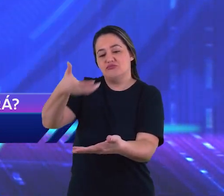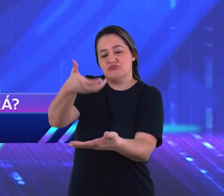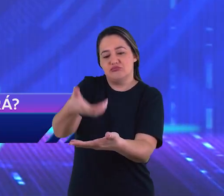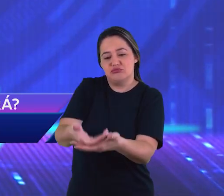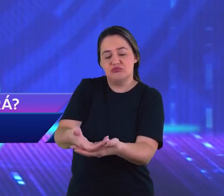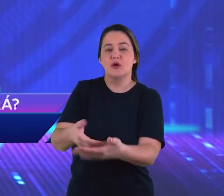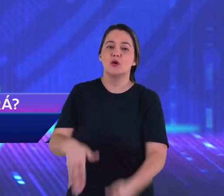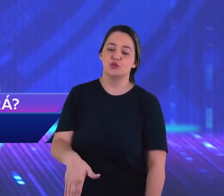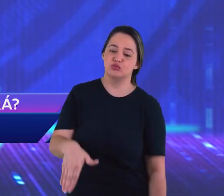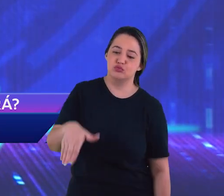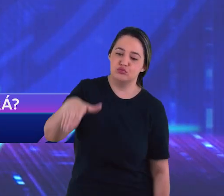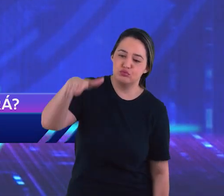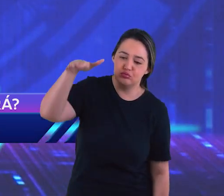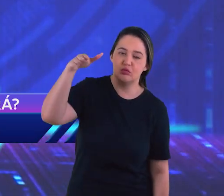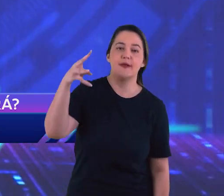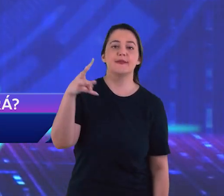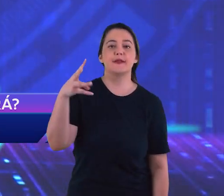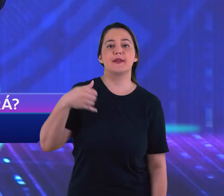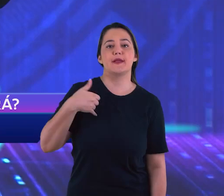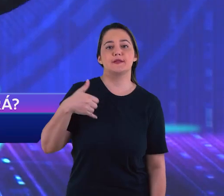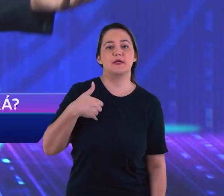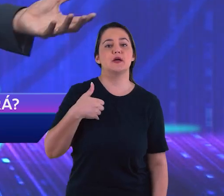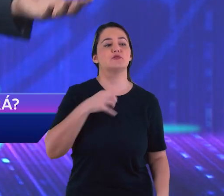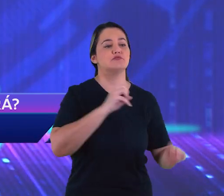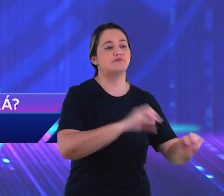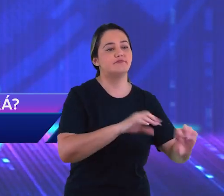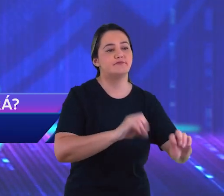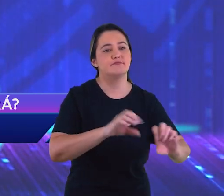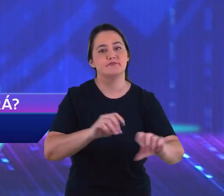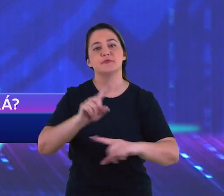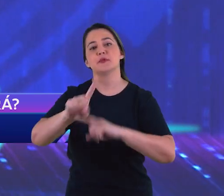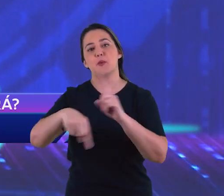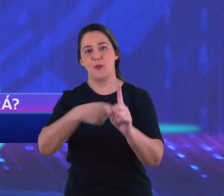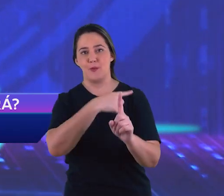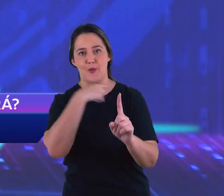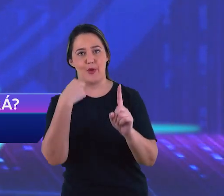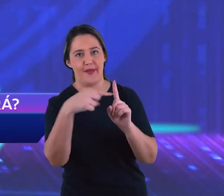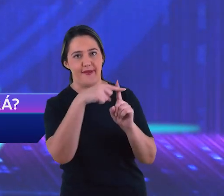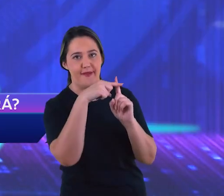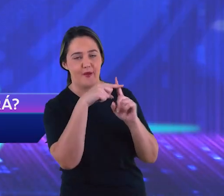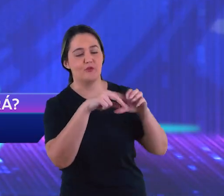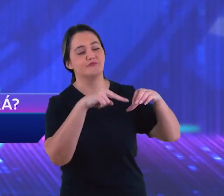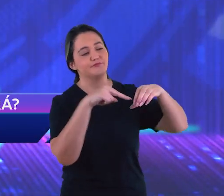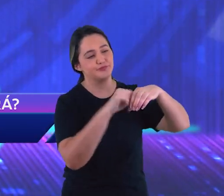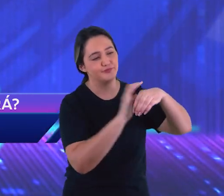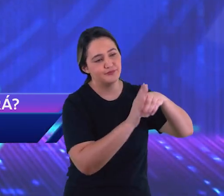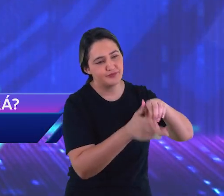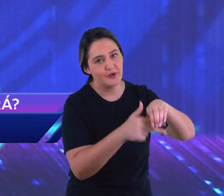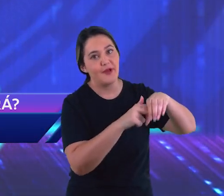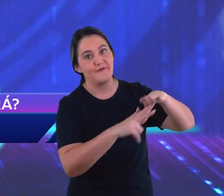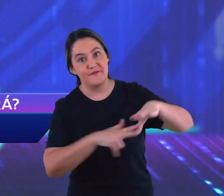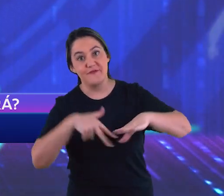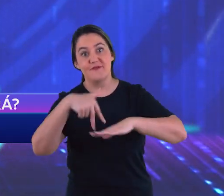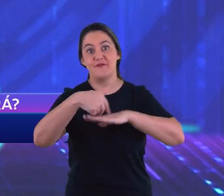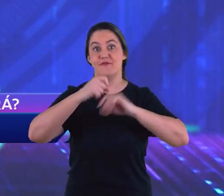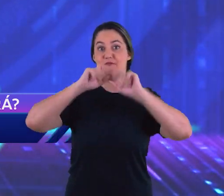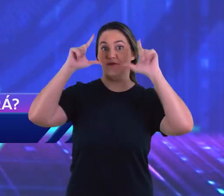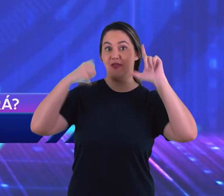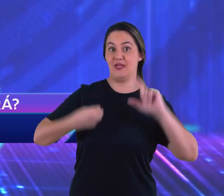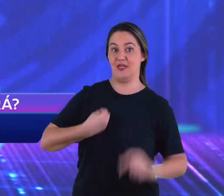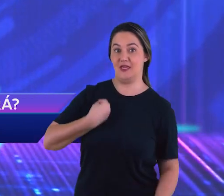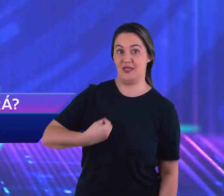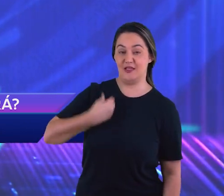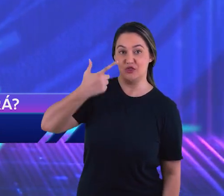33 anos, pregou, ensinou, curou, morreu na cruz, salvou os seres humanos e ressuscitou. Em Atos, no capítulo 1, ele